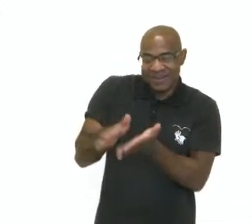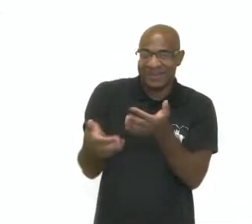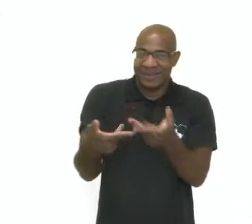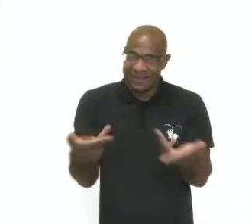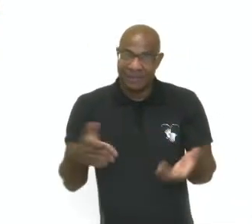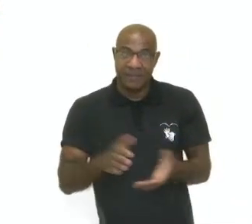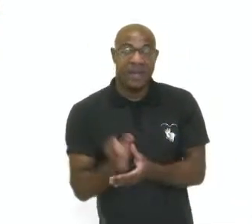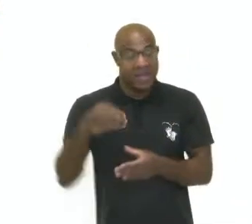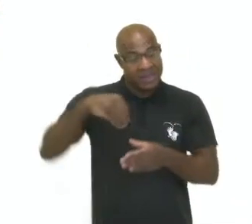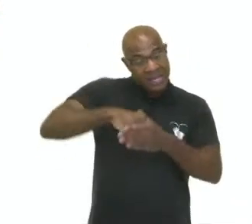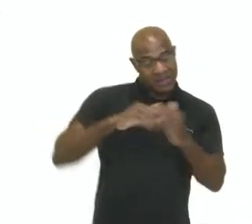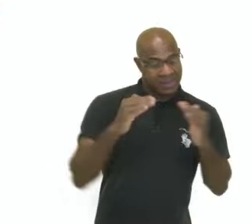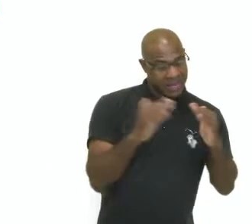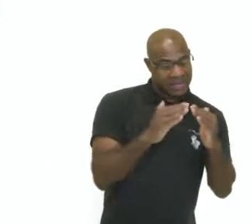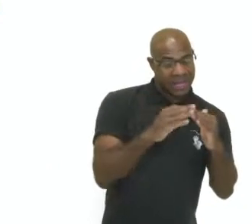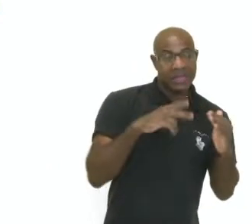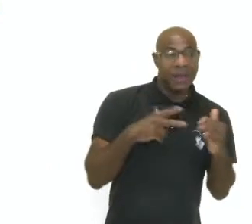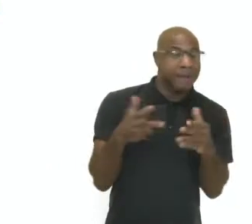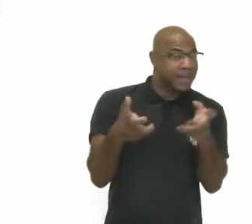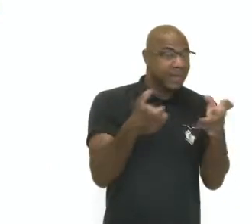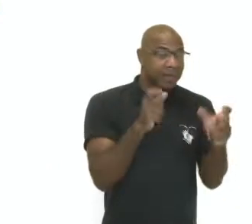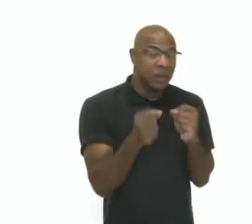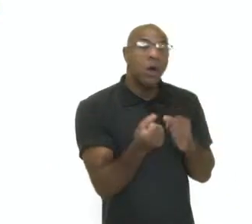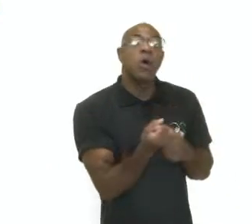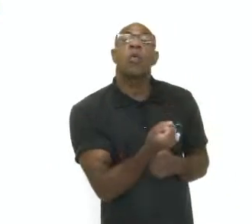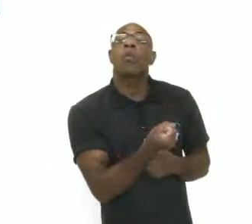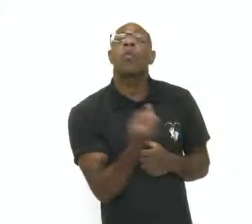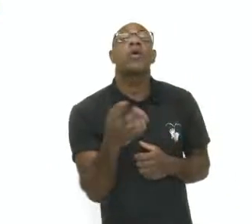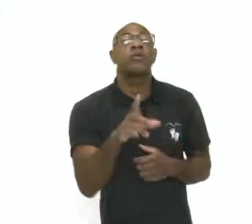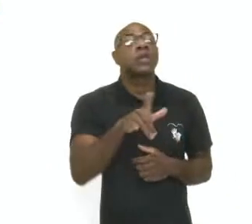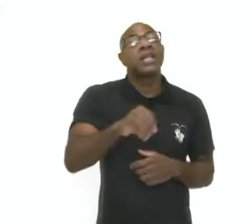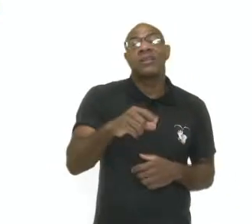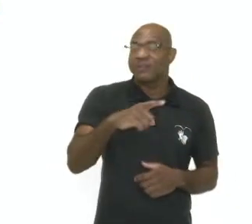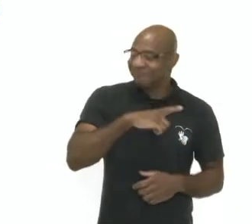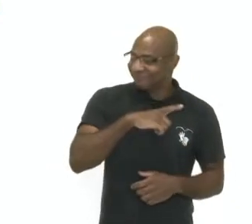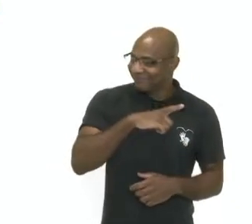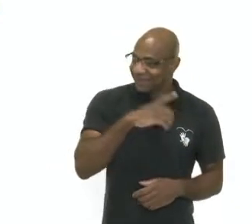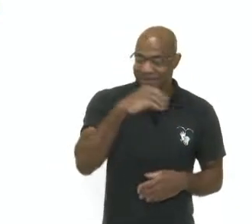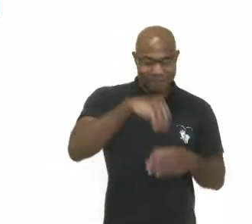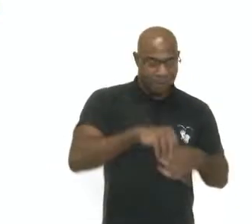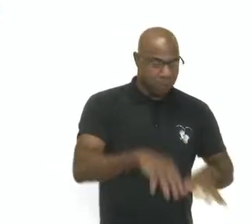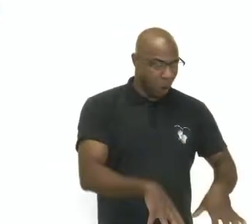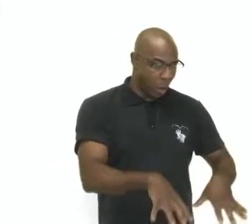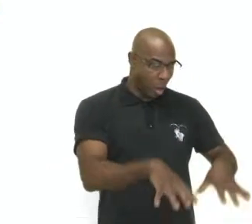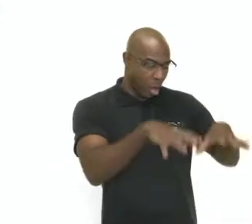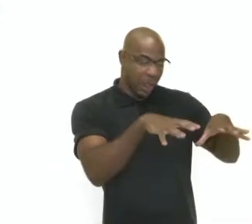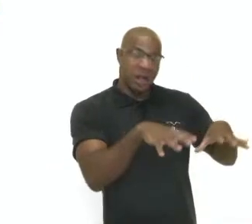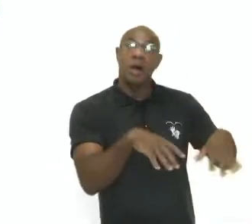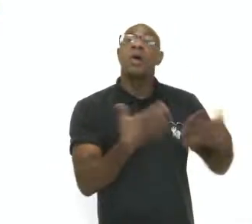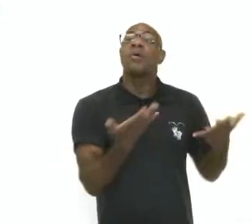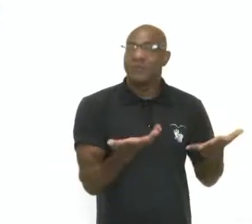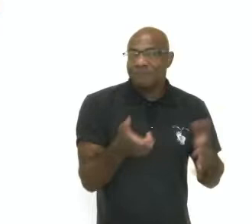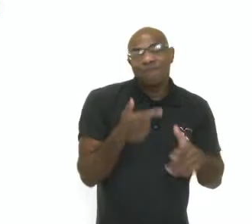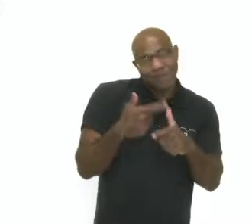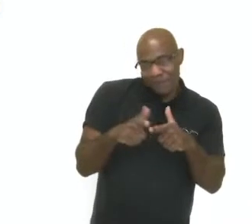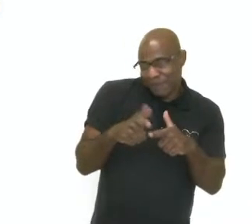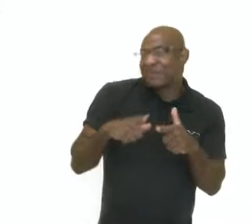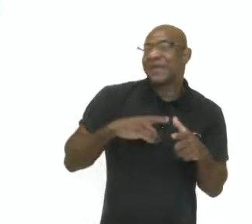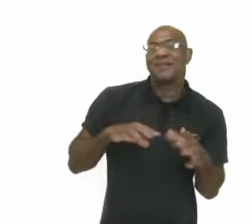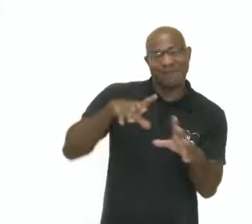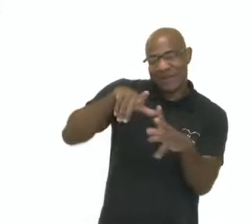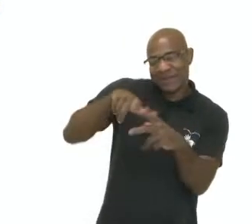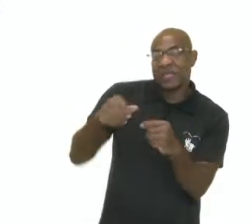nossas casas, estamos vendo quanto lixo produzimos, qual é o nosso impacto no planeta. O